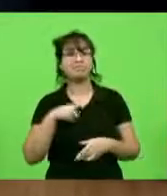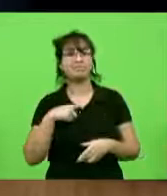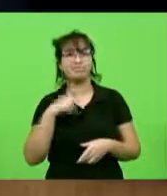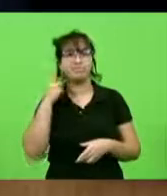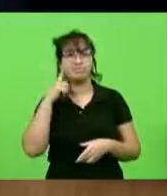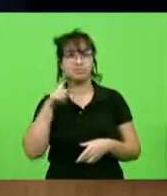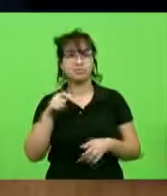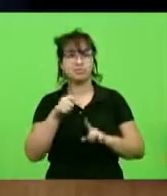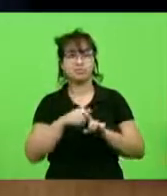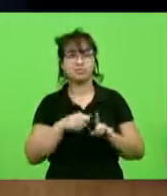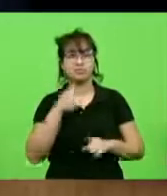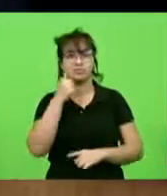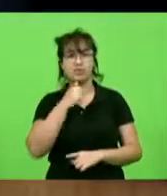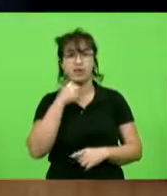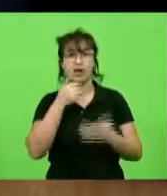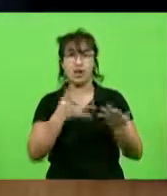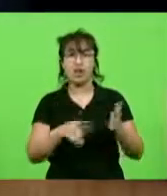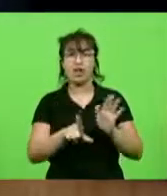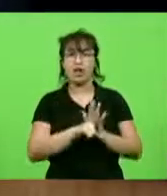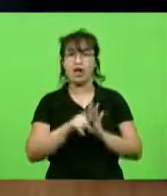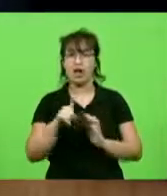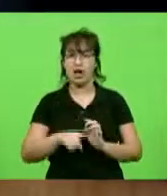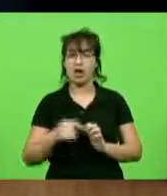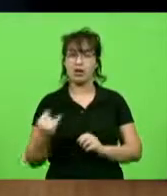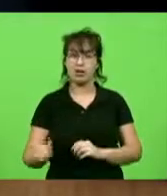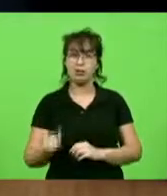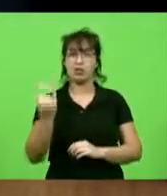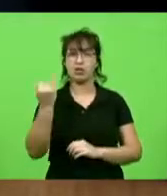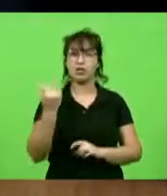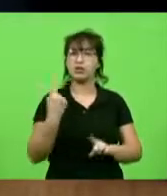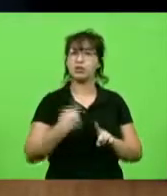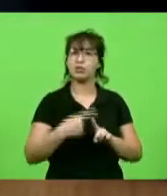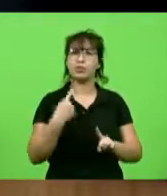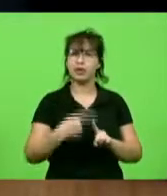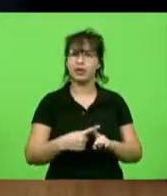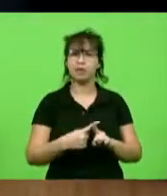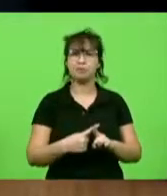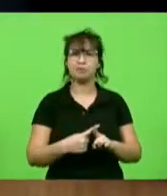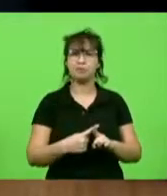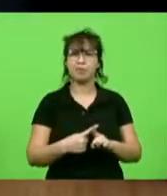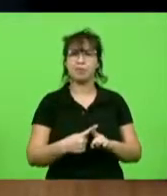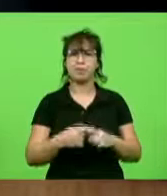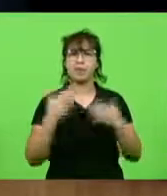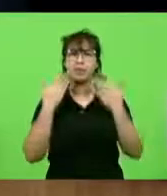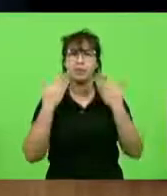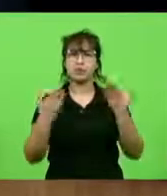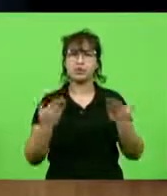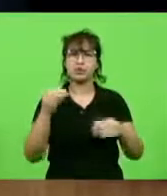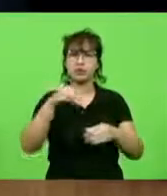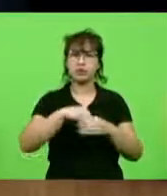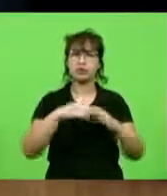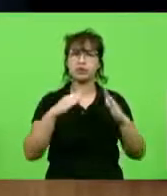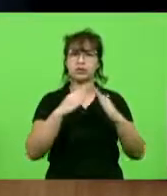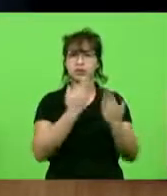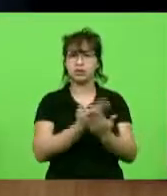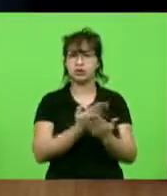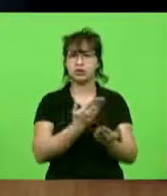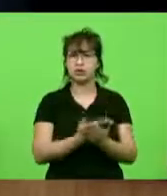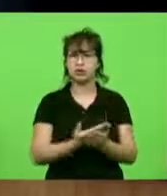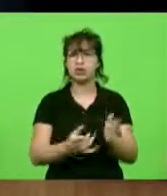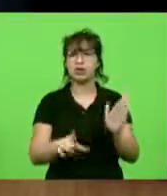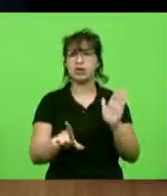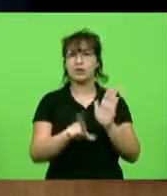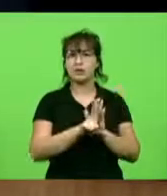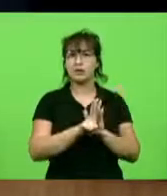E esta lei, ela é muito importante porque ela traz para dentro da escola o conteúdo da Lei Maria da